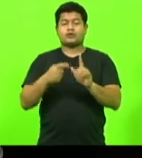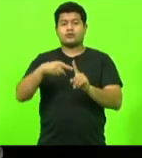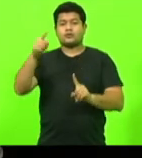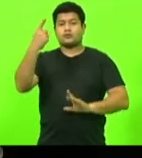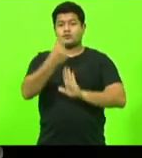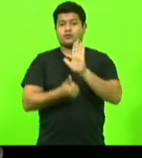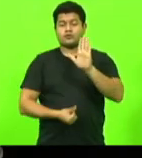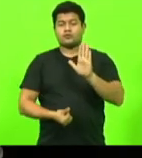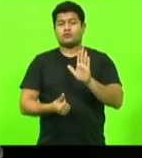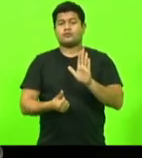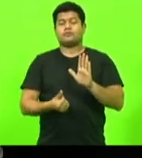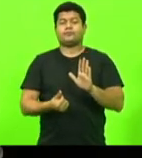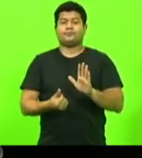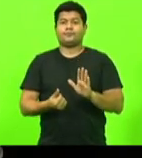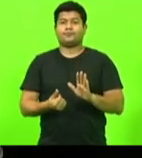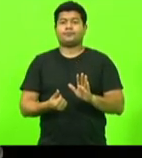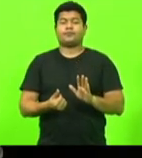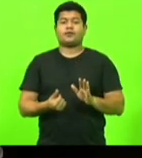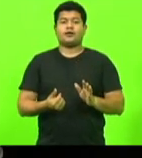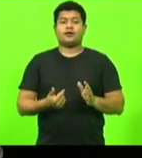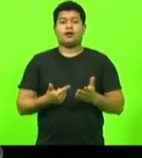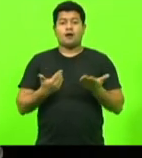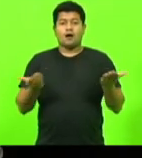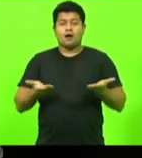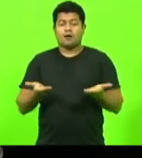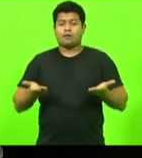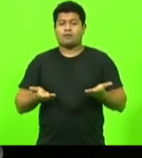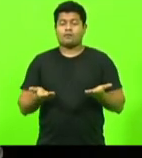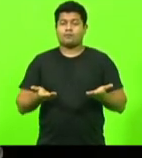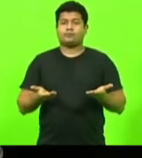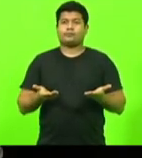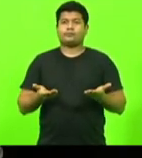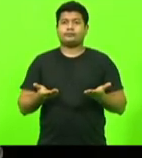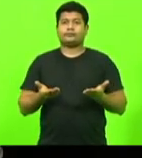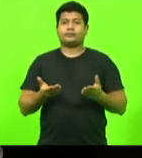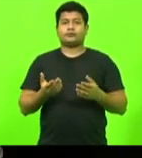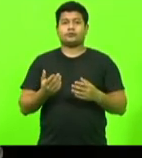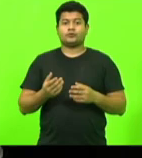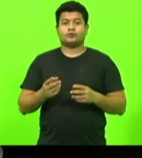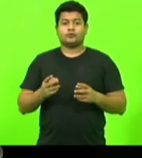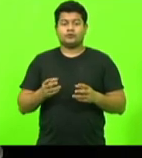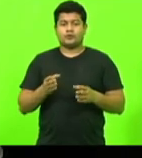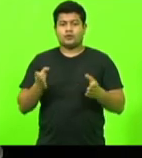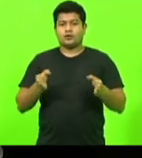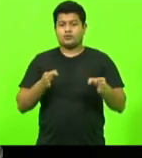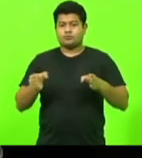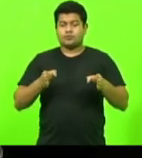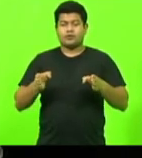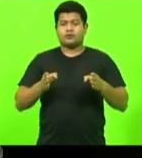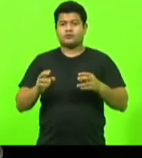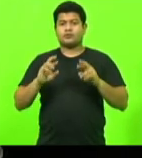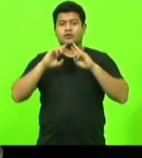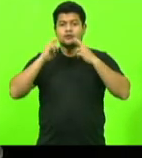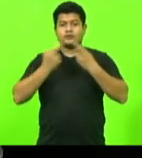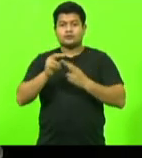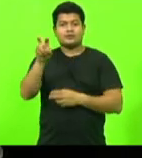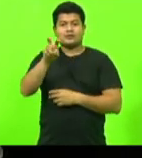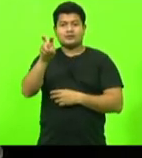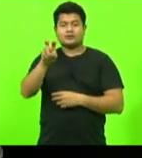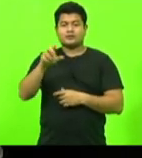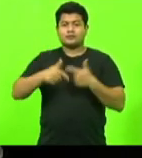e financeiros que foram apresentados durante as 5 reuniões de trabalho desta comissão.